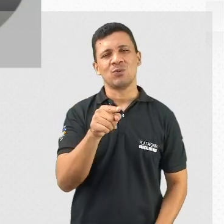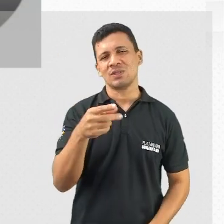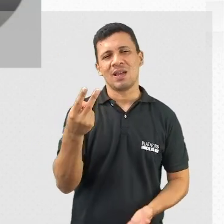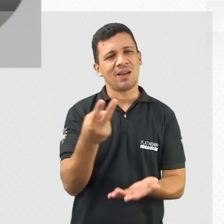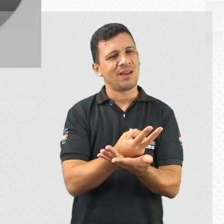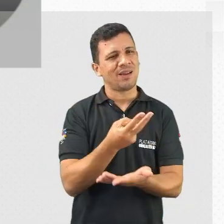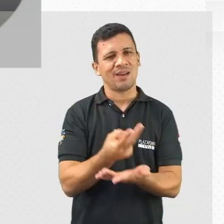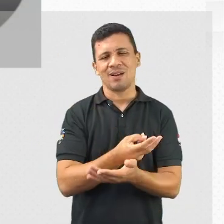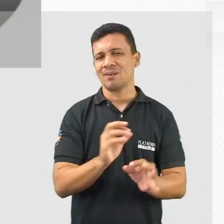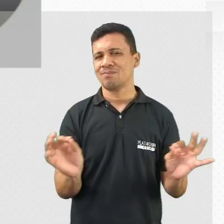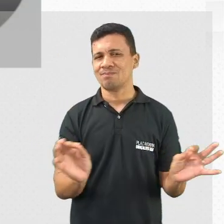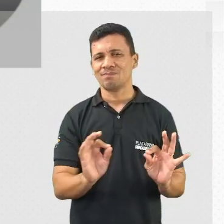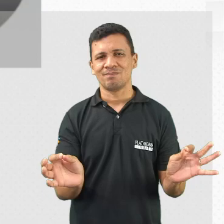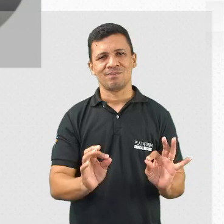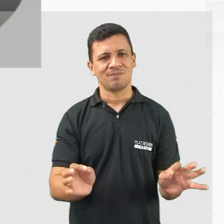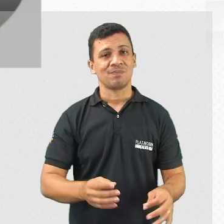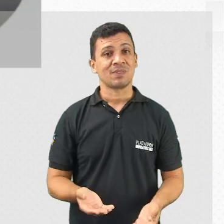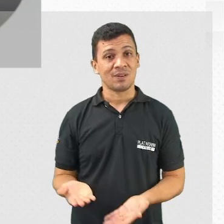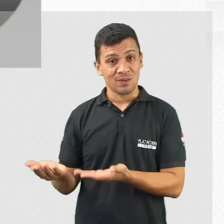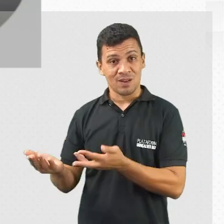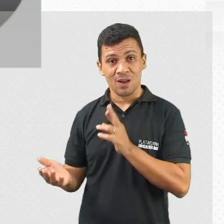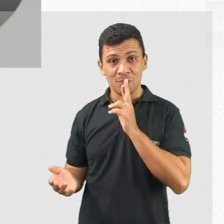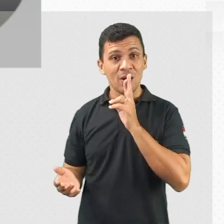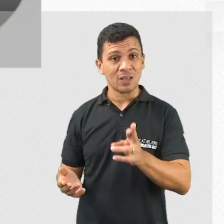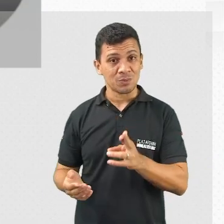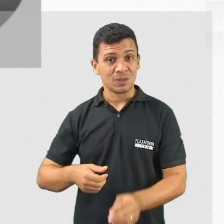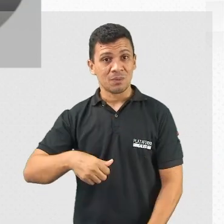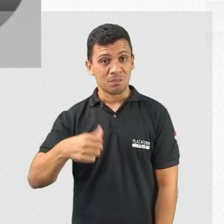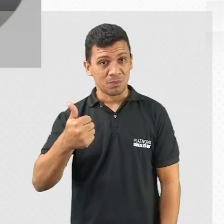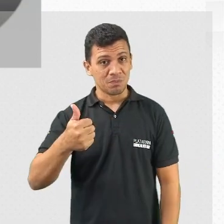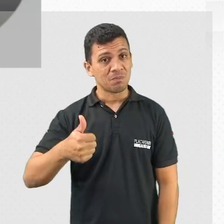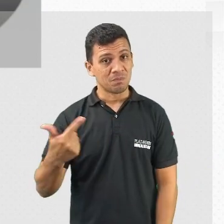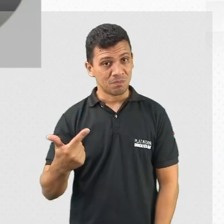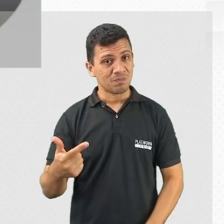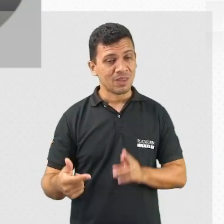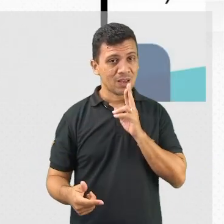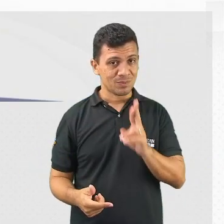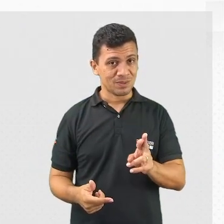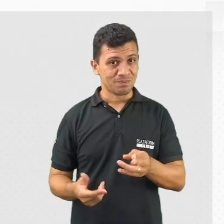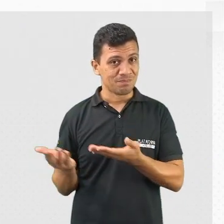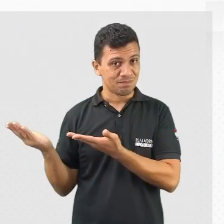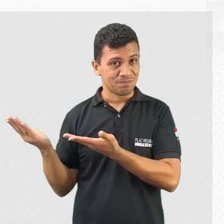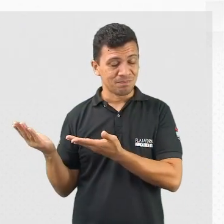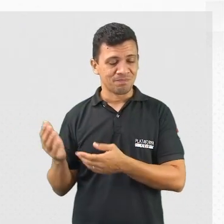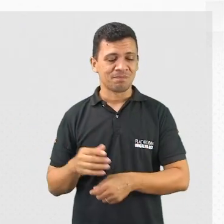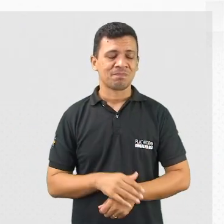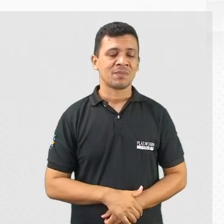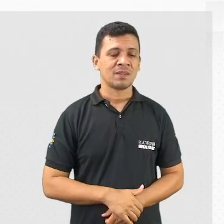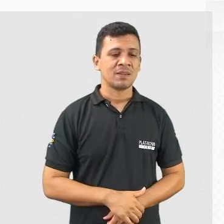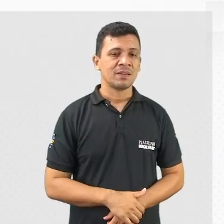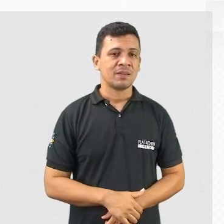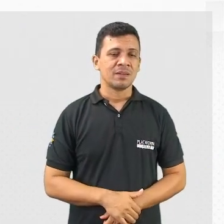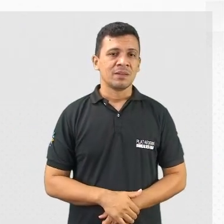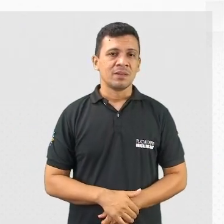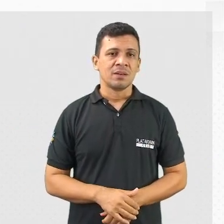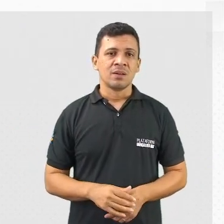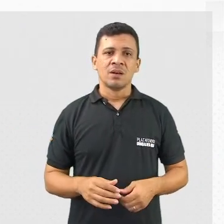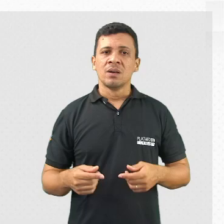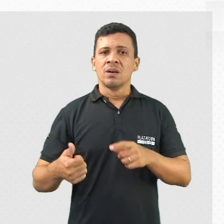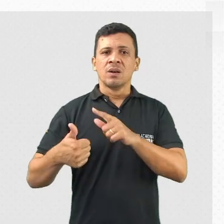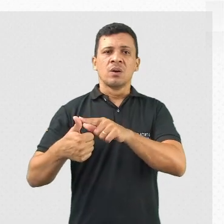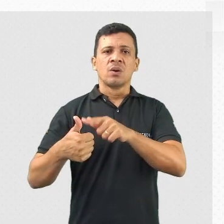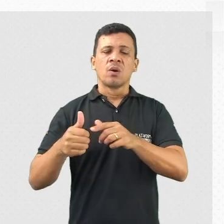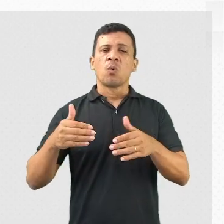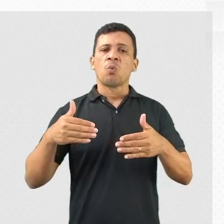errar mais. Bora responder umas duas questões para a gente fechar com chave de ouro? Vem comigo. Vamos lá. Qual é a camada